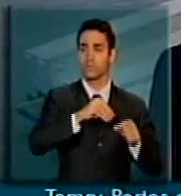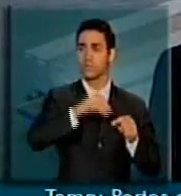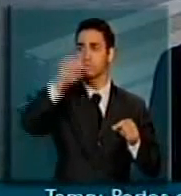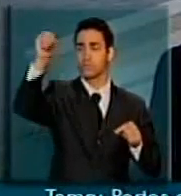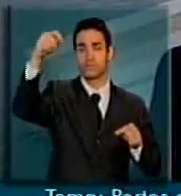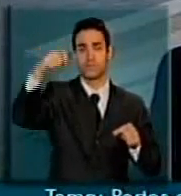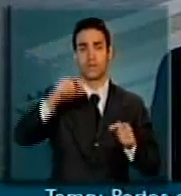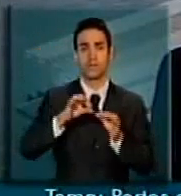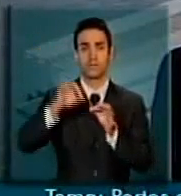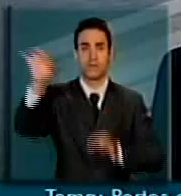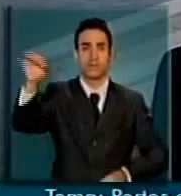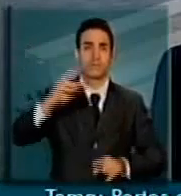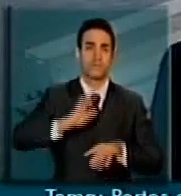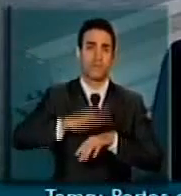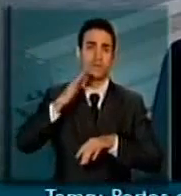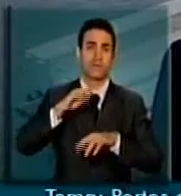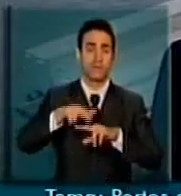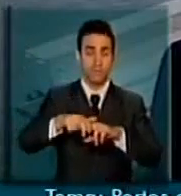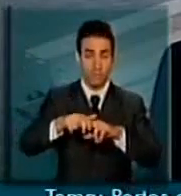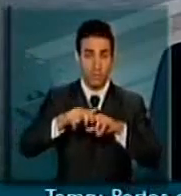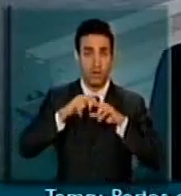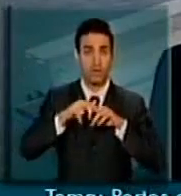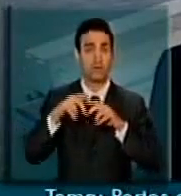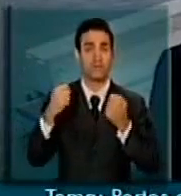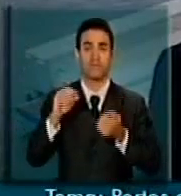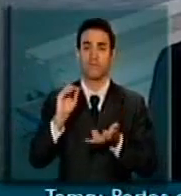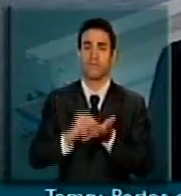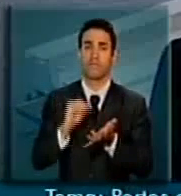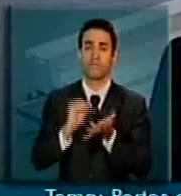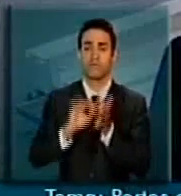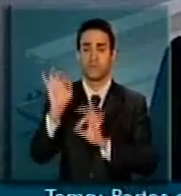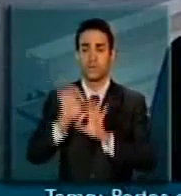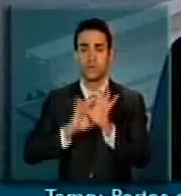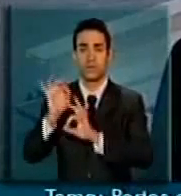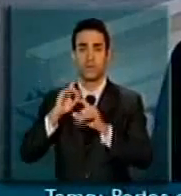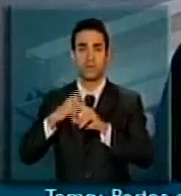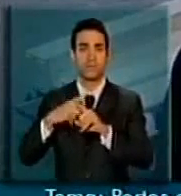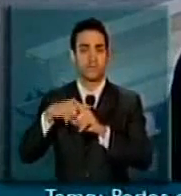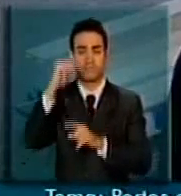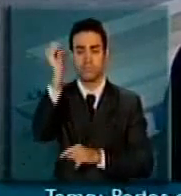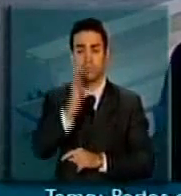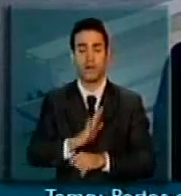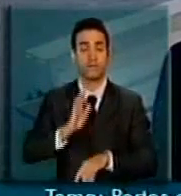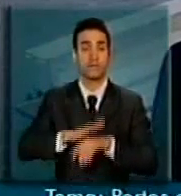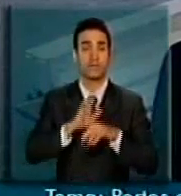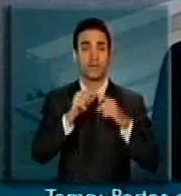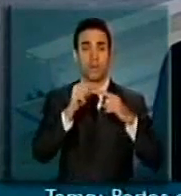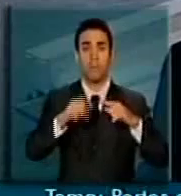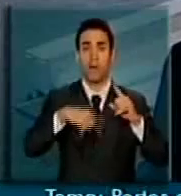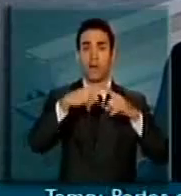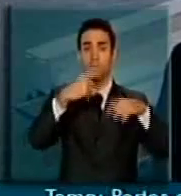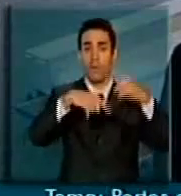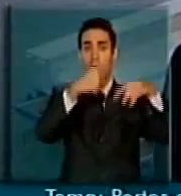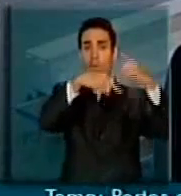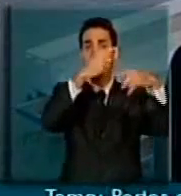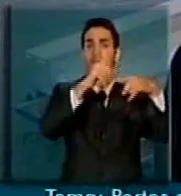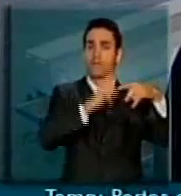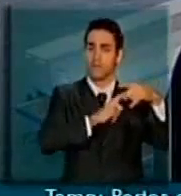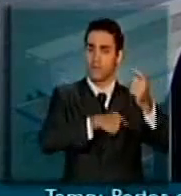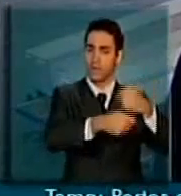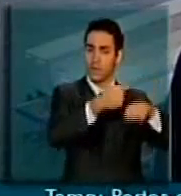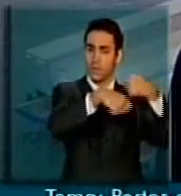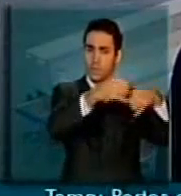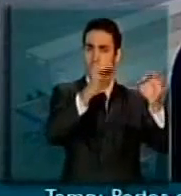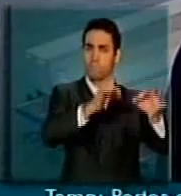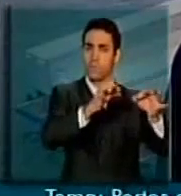investimentos em infraestruturas e transportes equivalente à demanda e ao crescimento esperado da economia. Não consolidamos a matriz de transportes